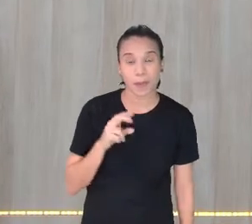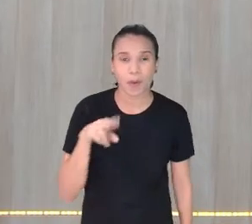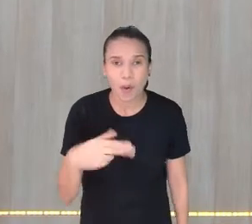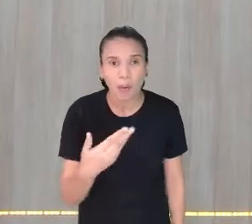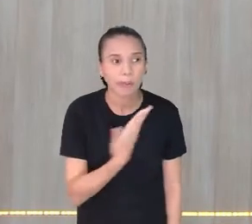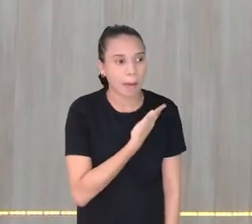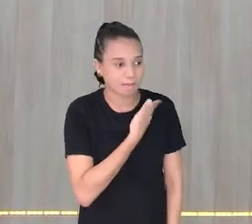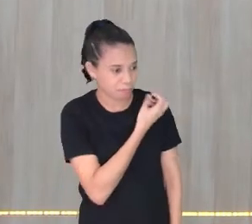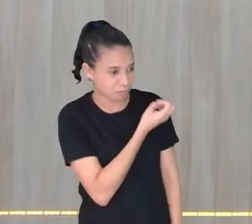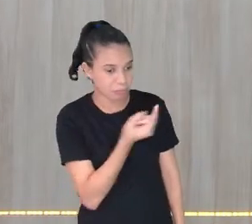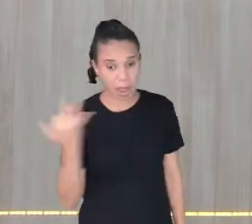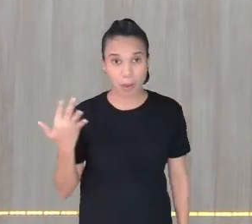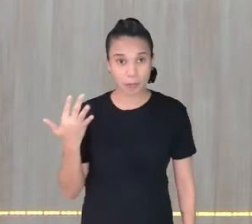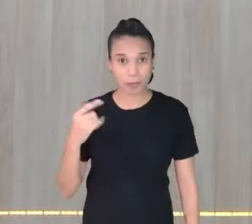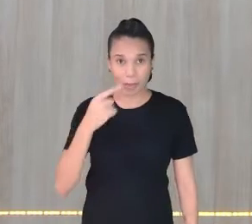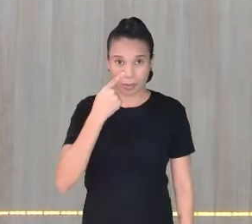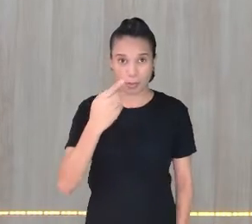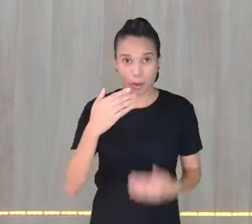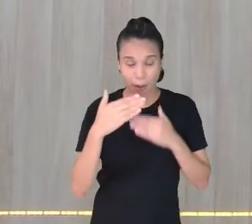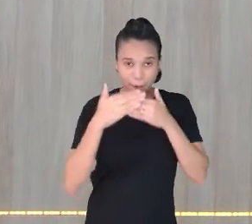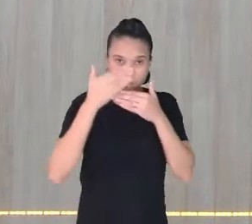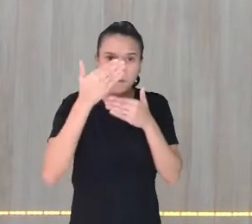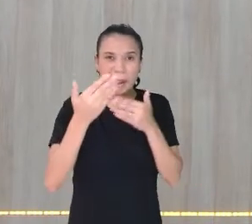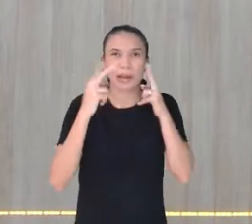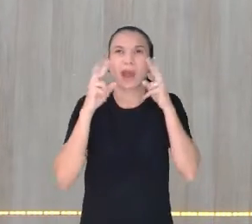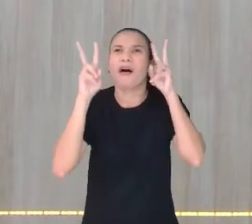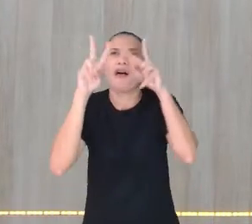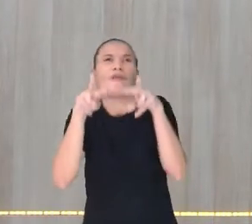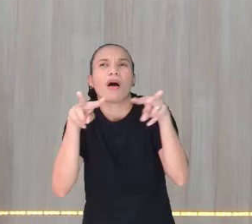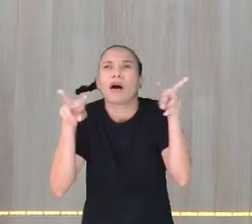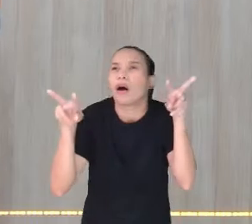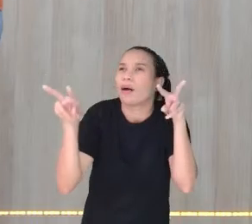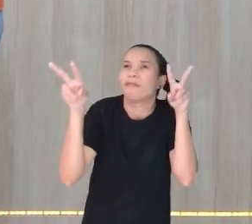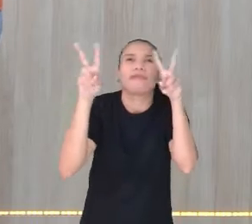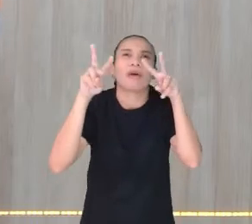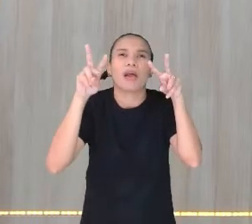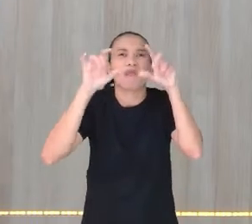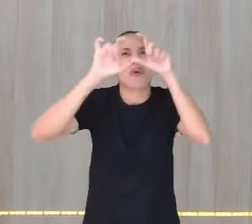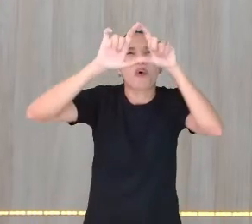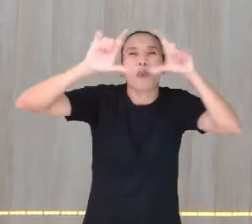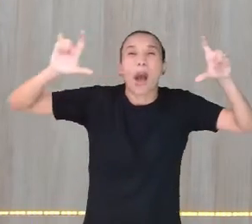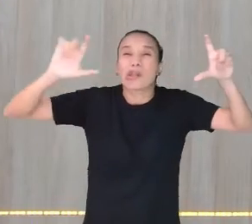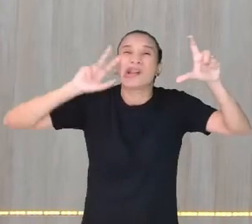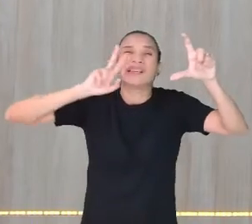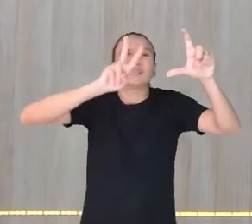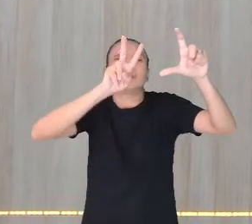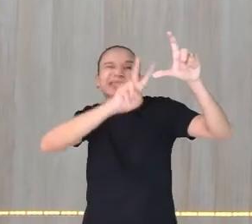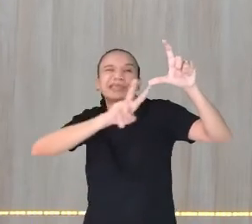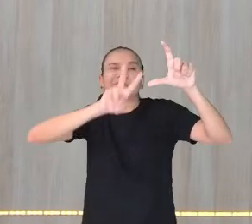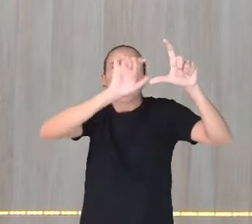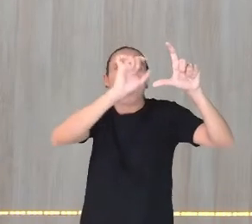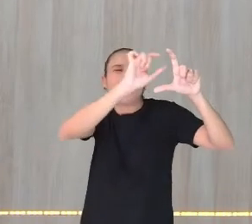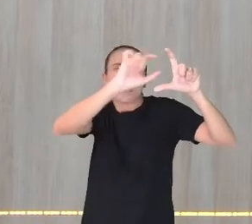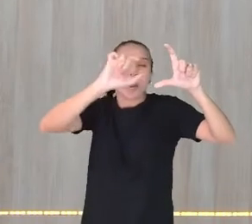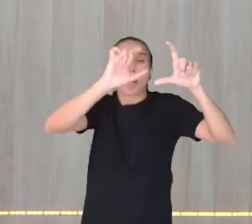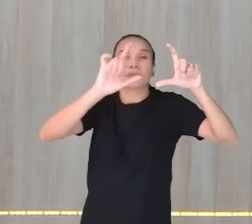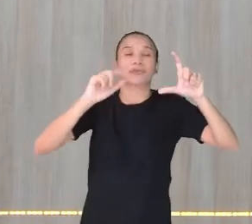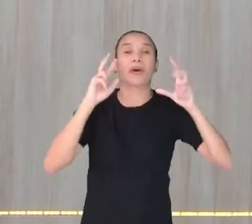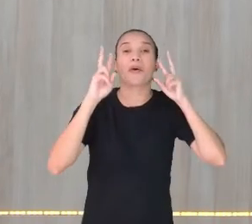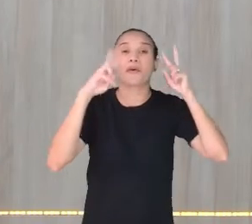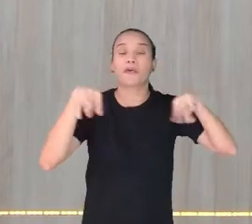alguns coleguinhas na sua frente lhe impedindo de ver o quadro e você só vê um pedacinho, você está vendo apenas